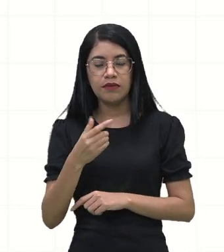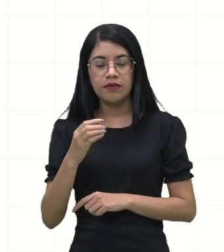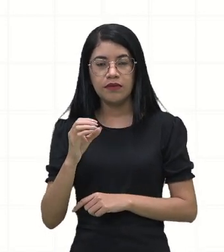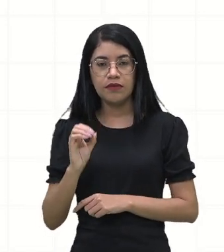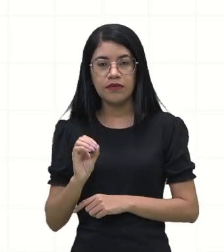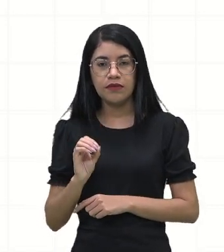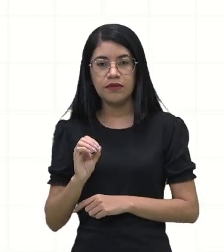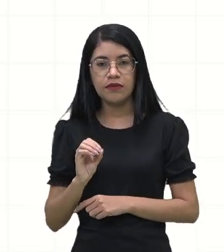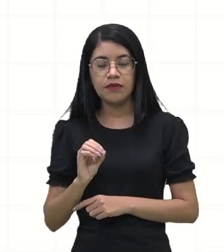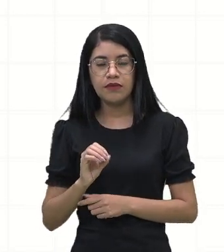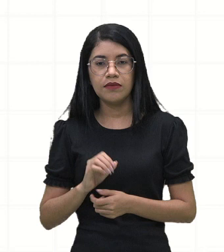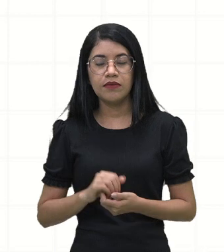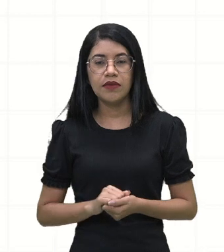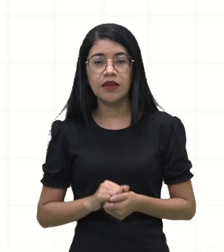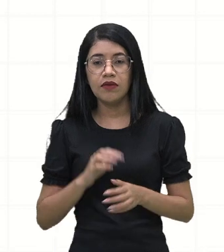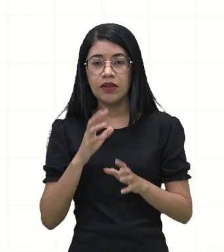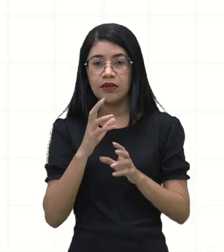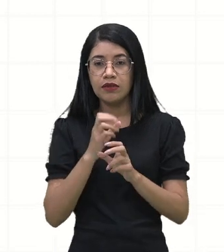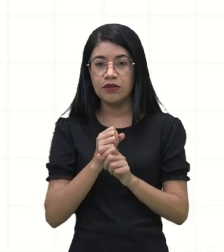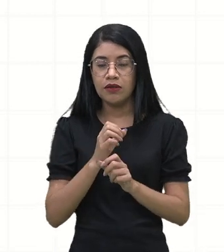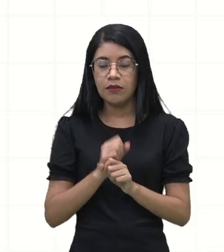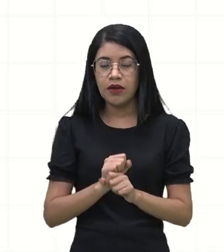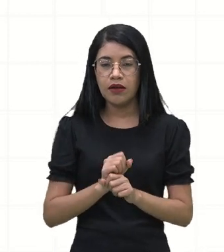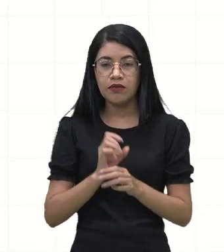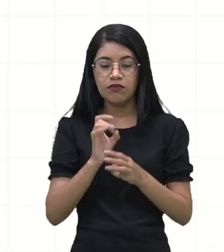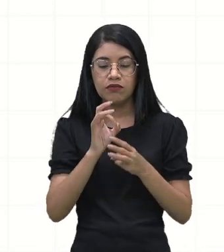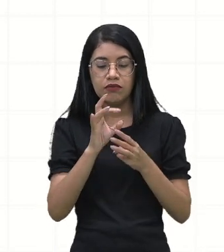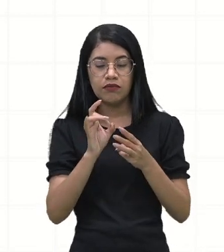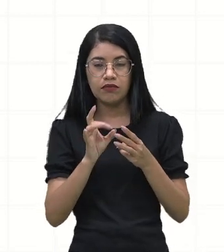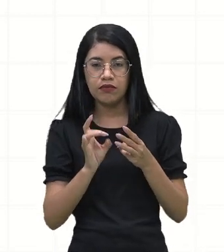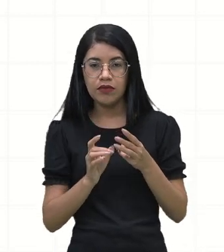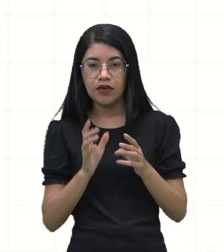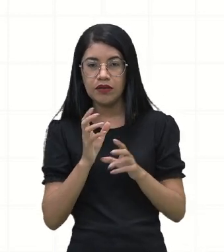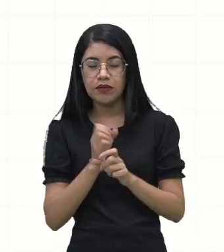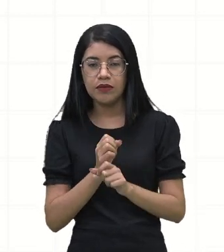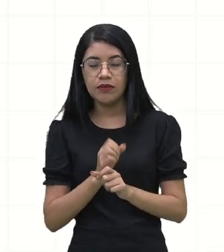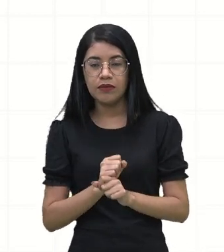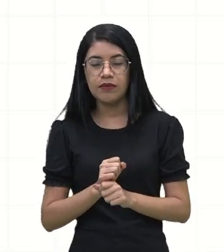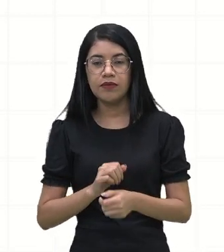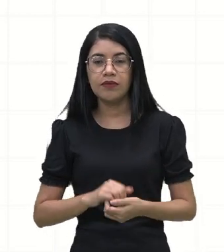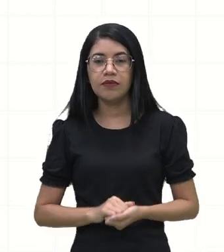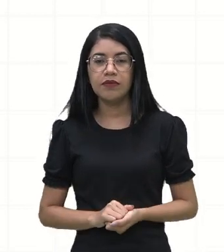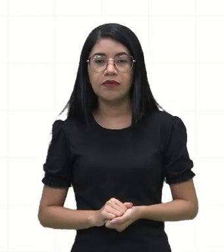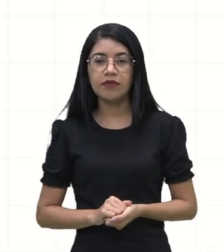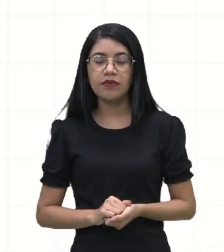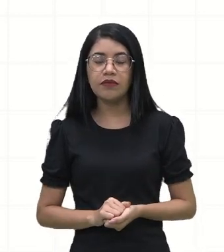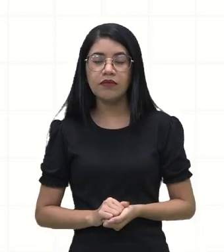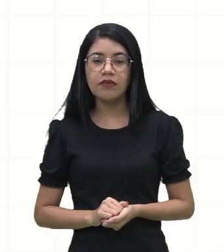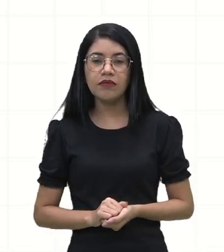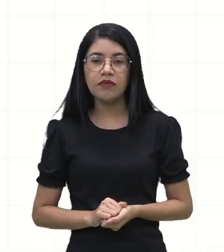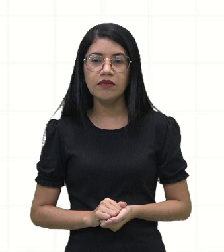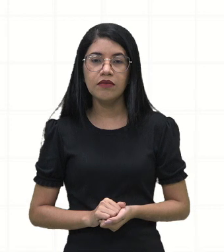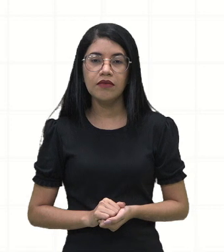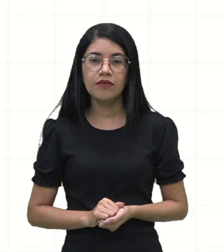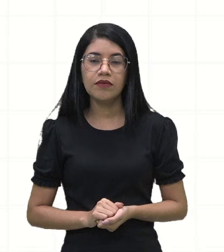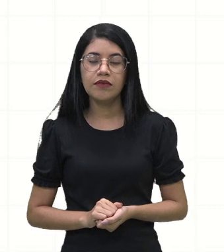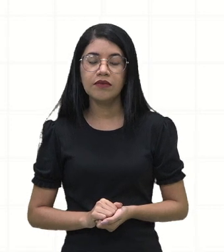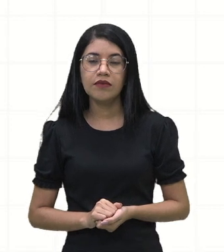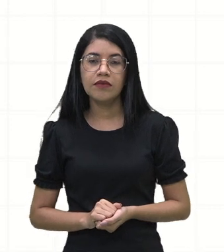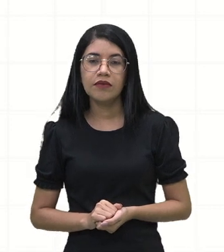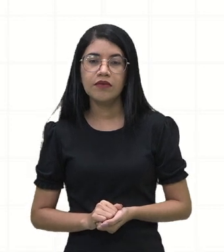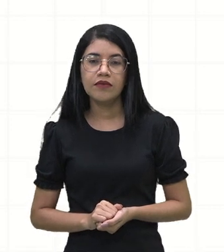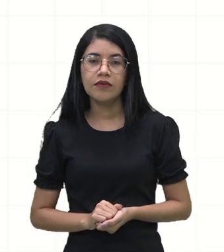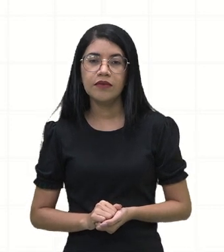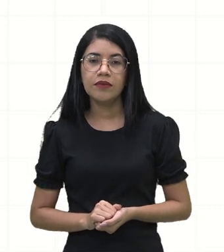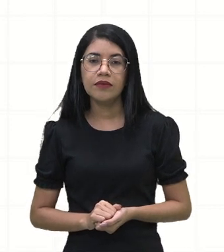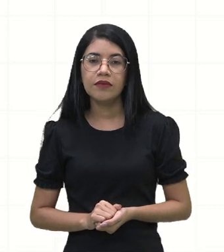E tudo vai ser uma soma, que vai ser multiplicados os décimos e os centésimos, tá? Então, o que é isso